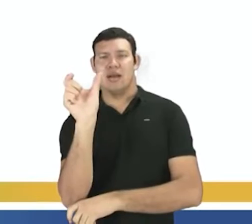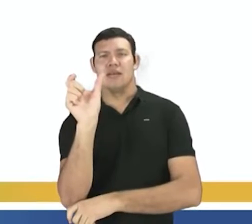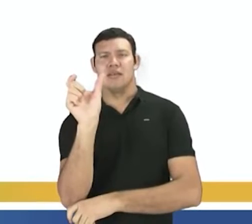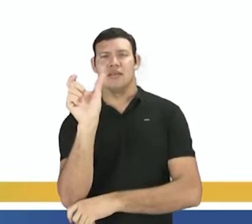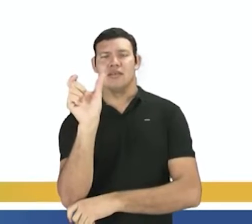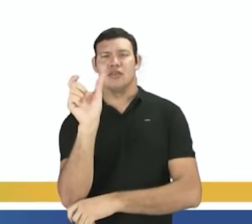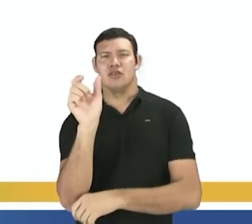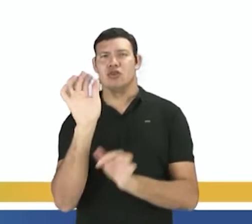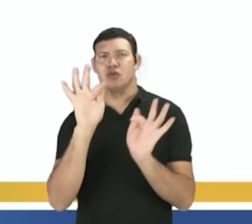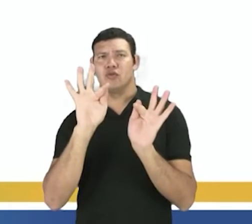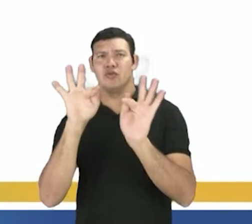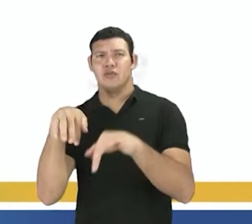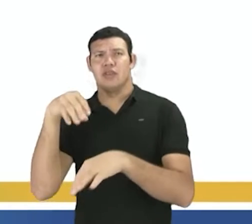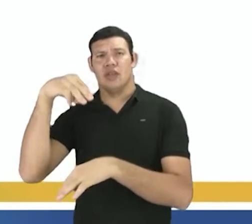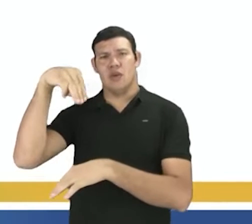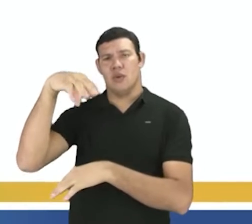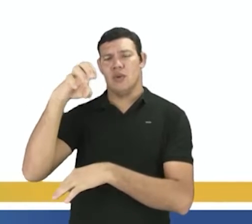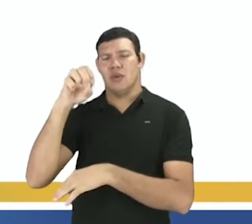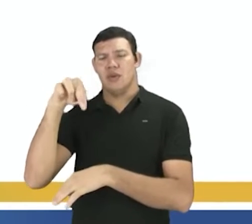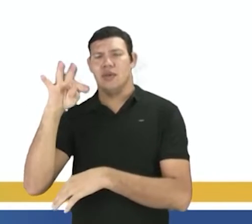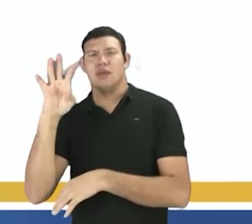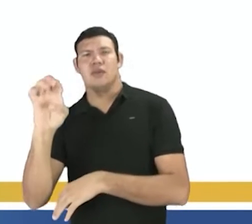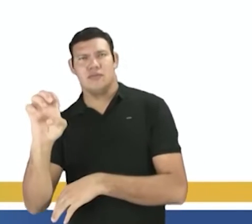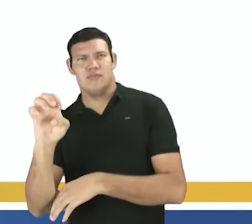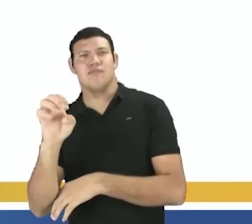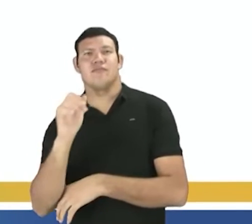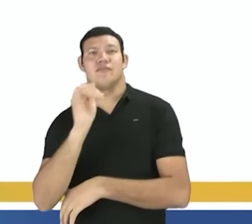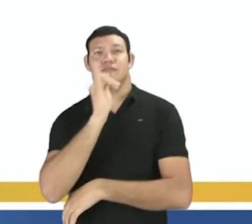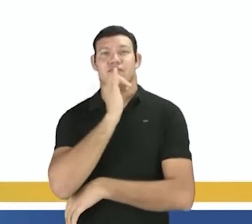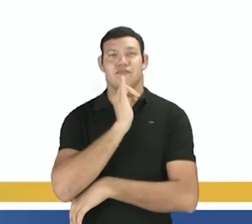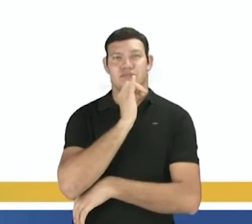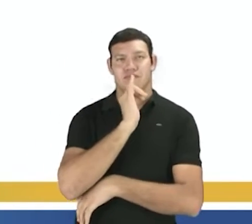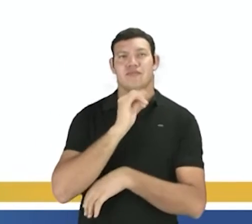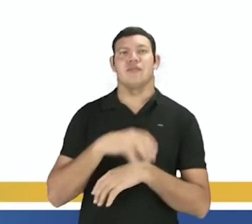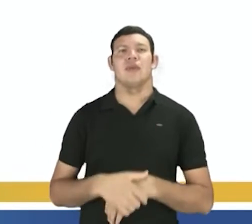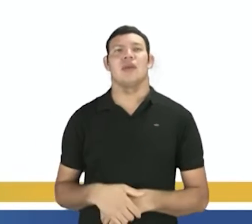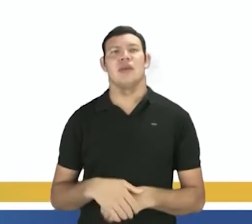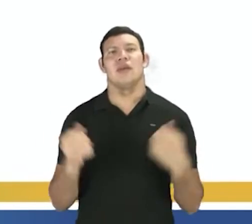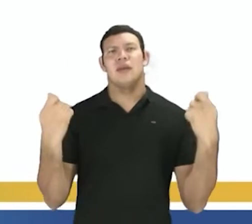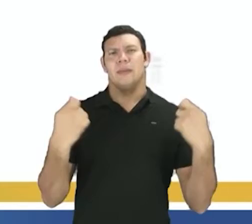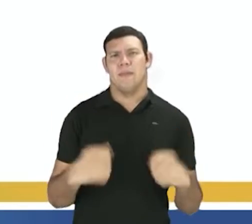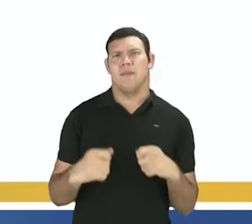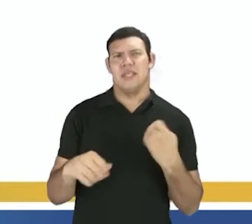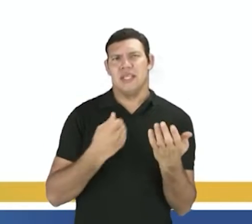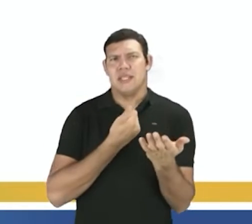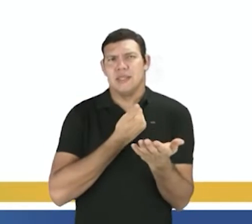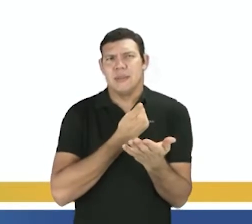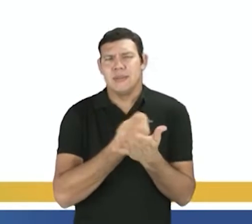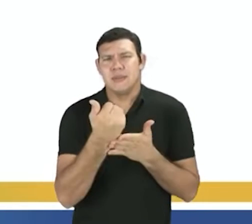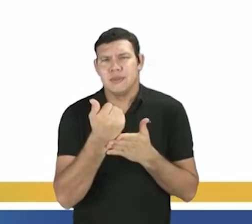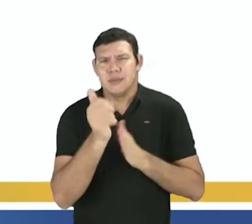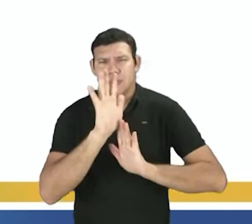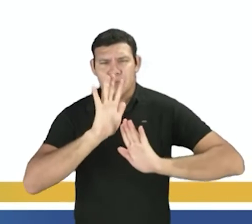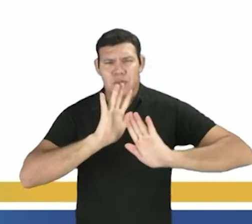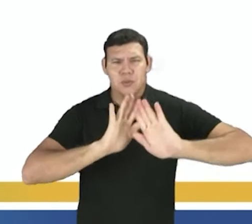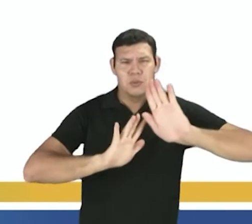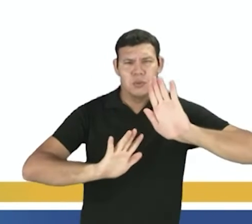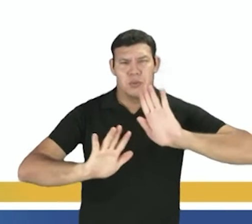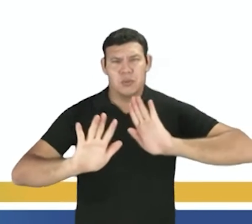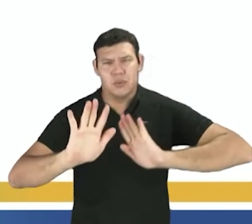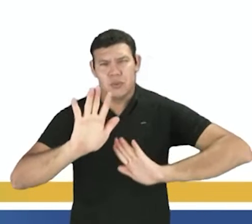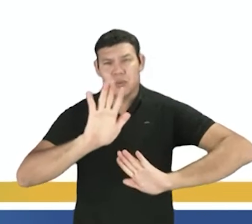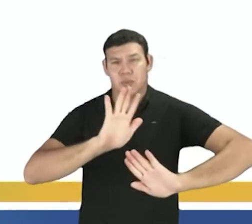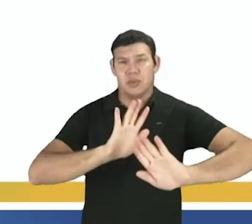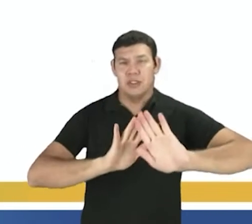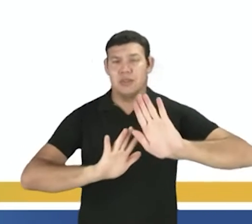cautelosamente, suavemente, felizmente. Exemplo: preciso agir cautelosamente. Para